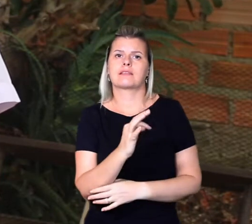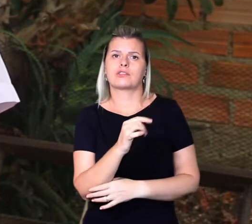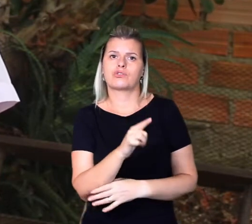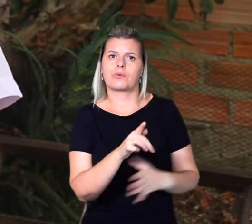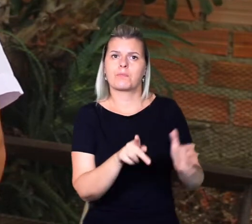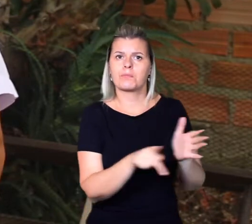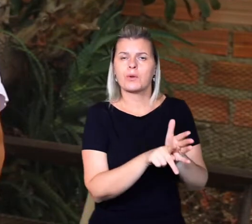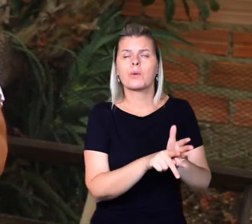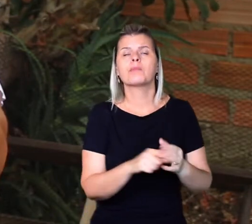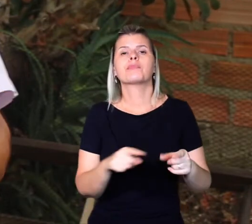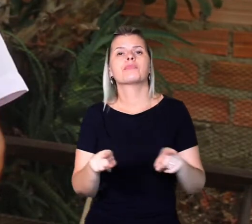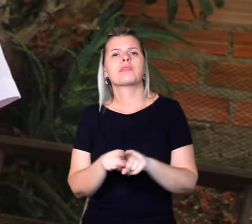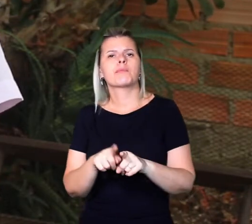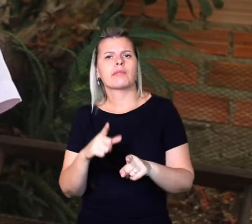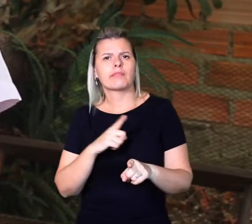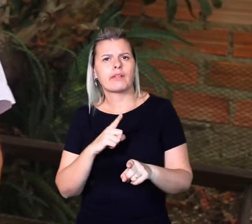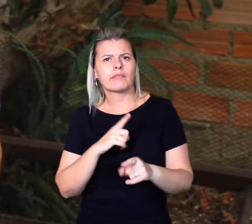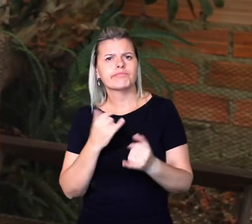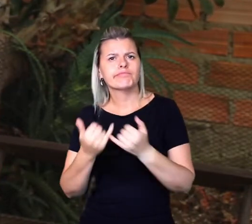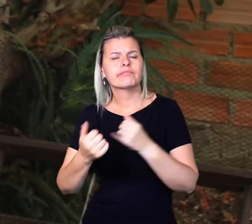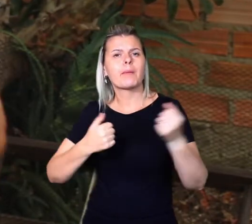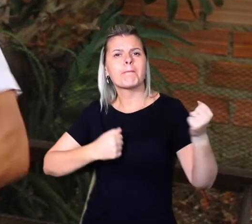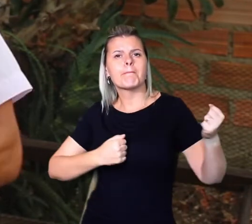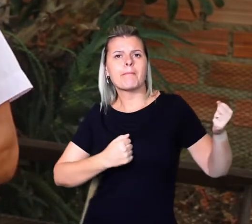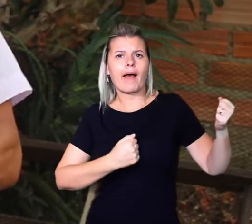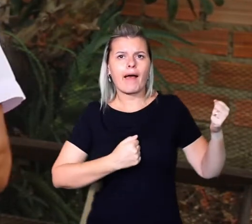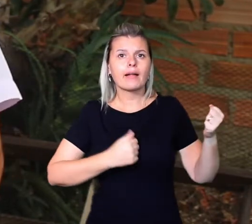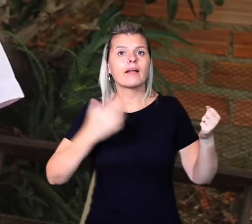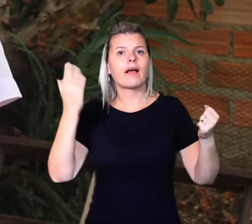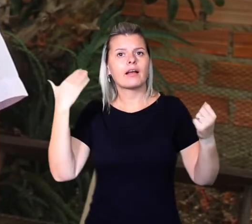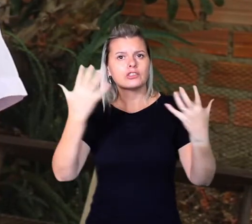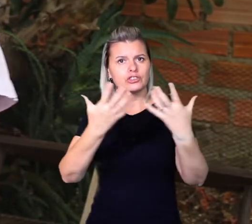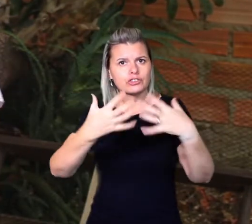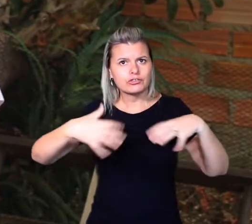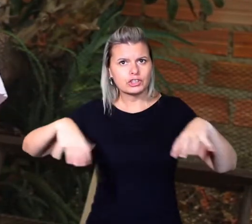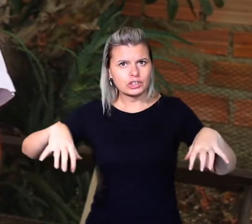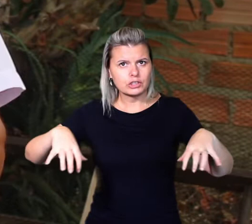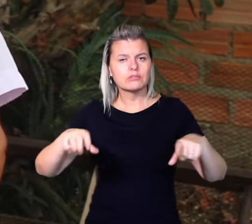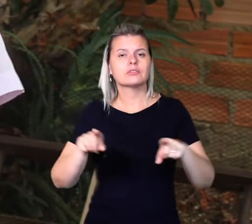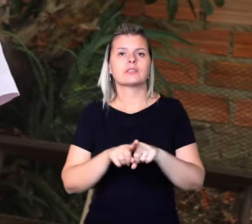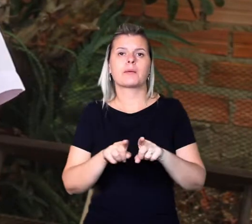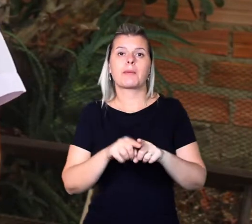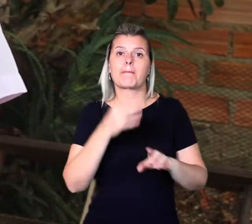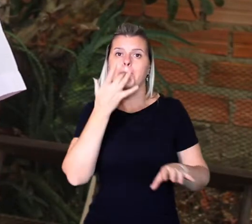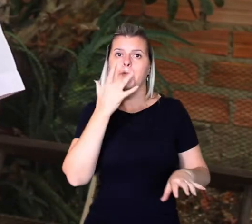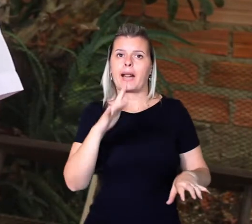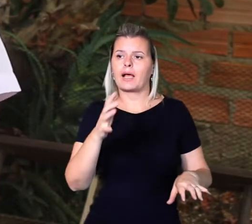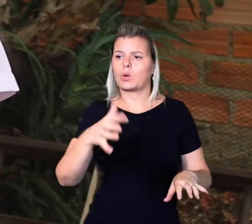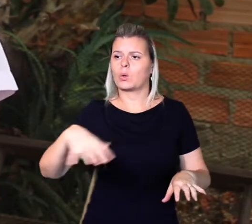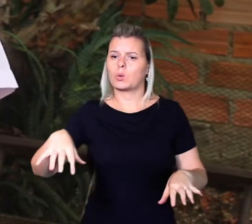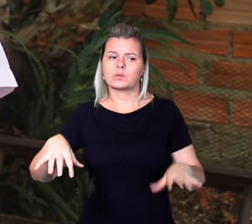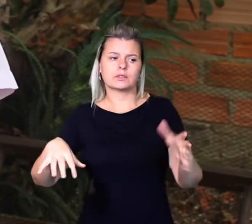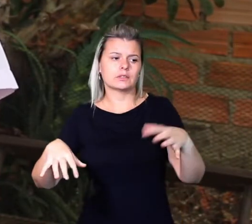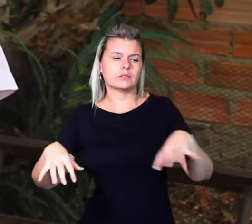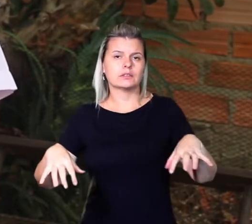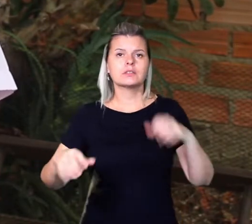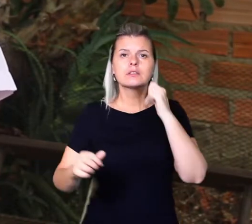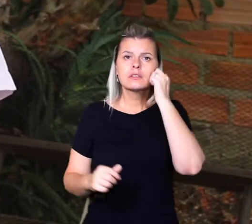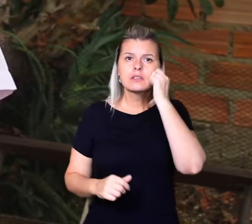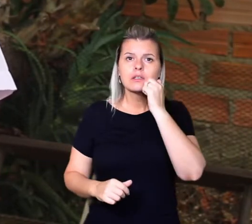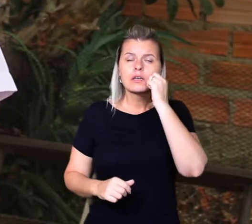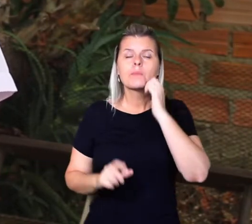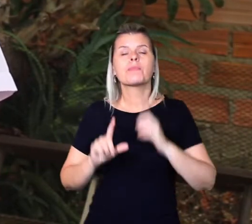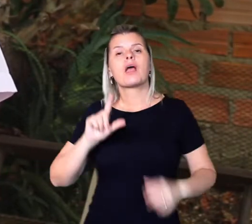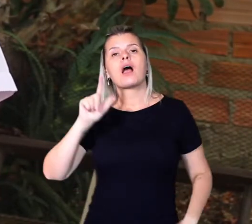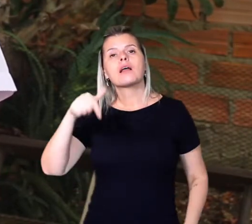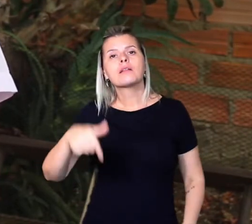casos dos bailes que eram divididos por cordas, né? Brancos de um lado e brancos de outro, até que quando começou a